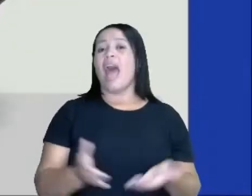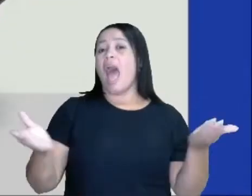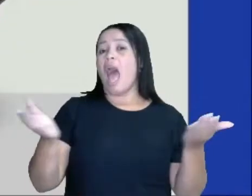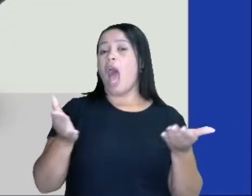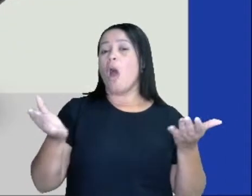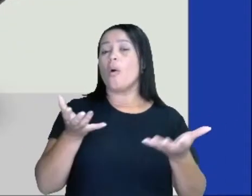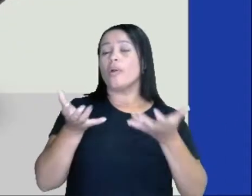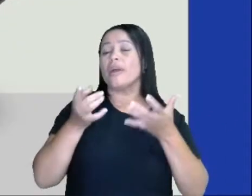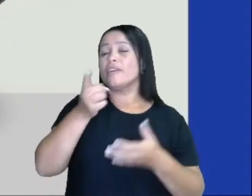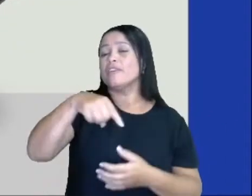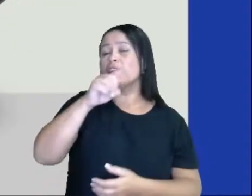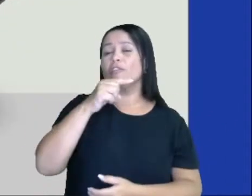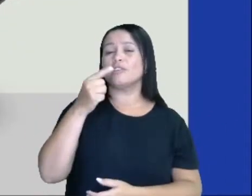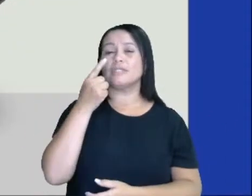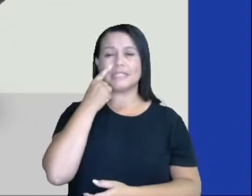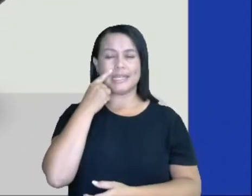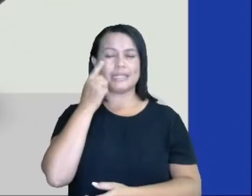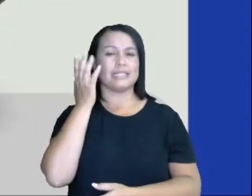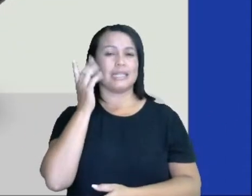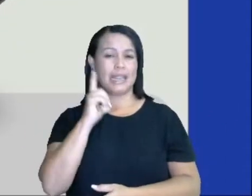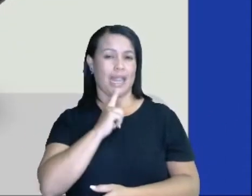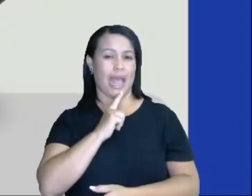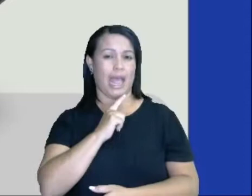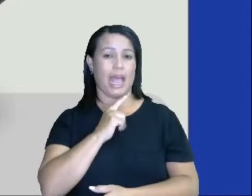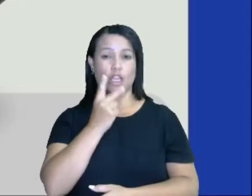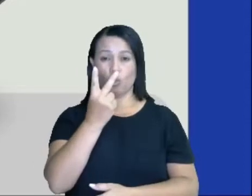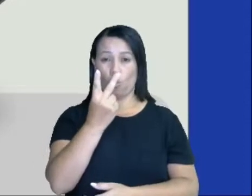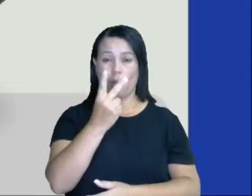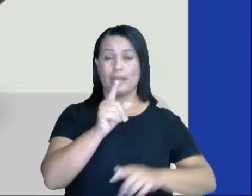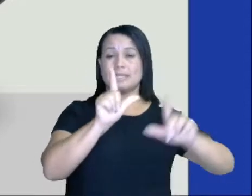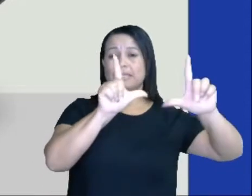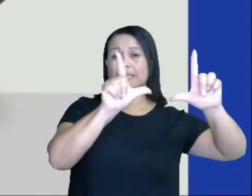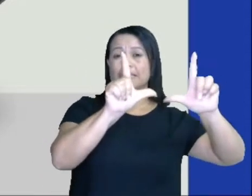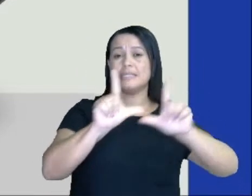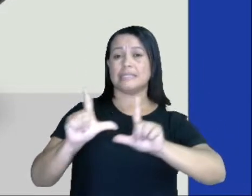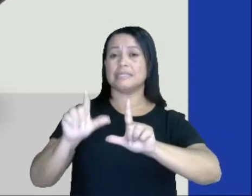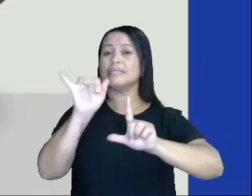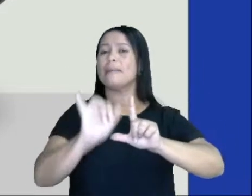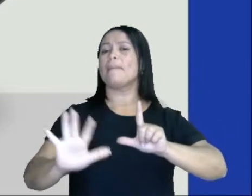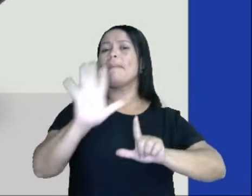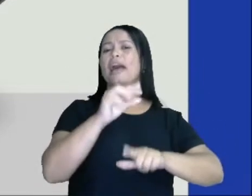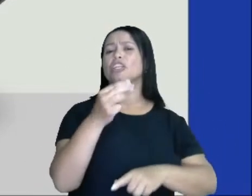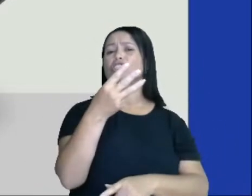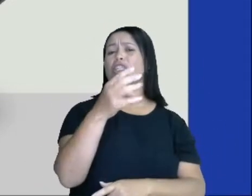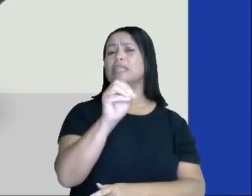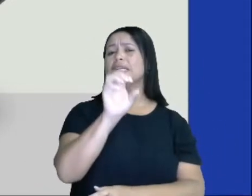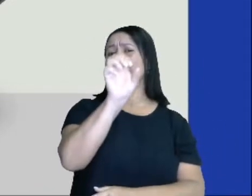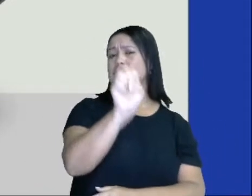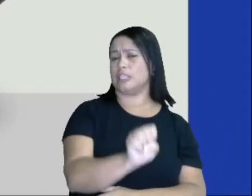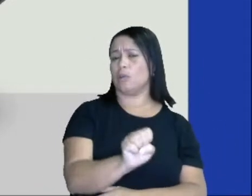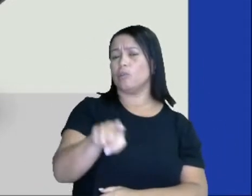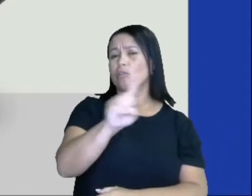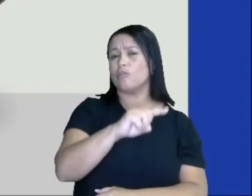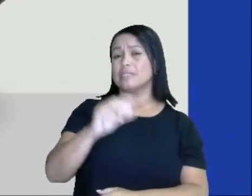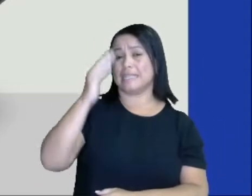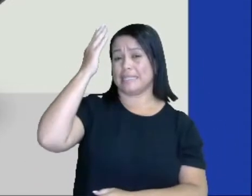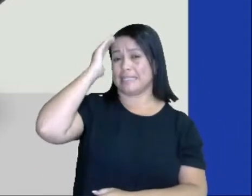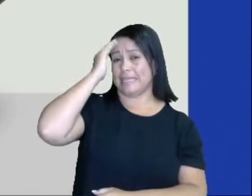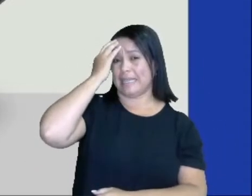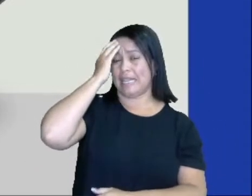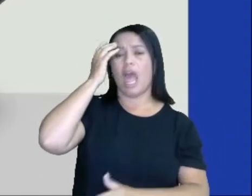Agora eu quero ver com vocês. Vocês têm duas fotos na tela. Eu vou dar 30 segundos para vocês tentarem